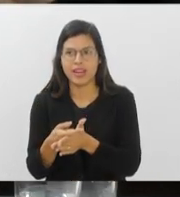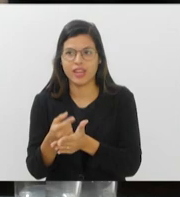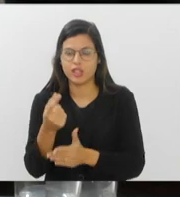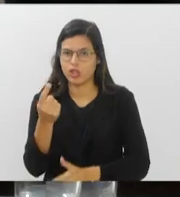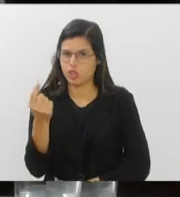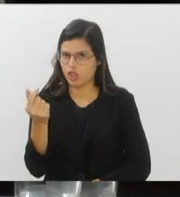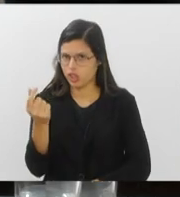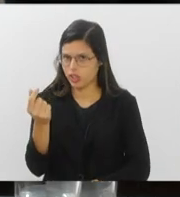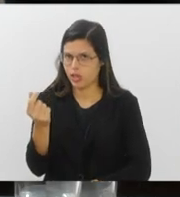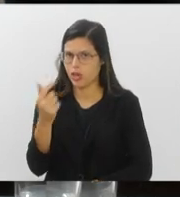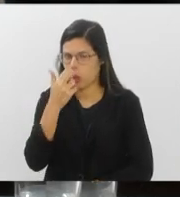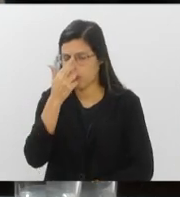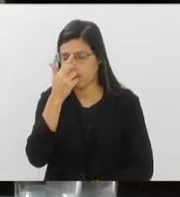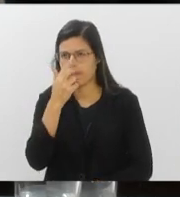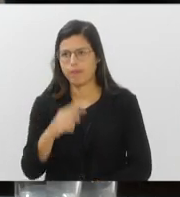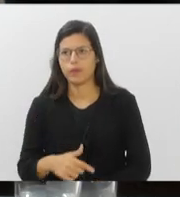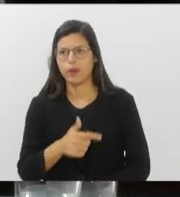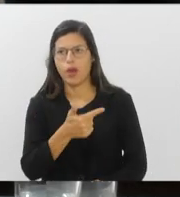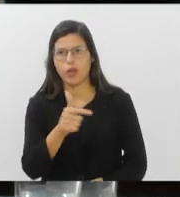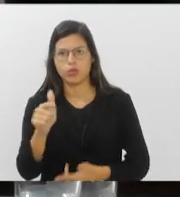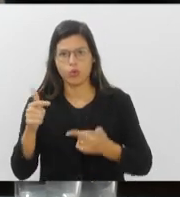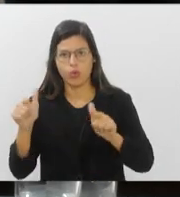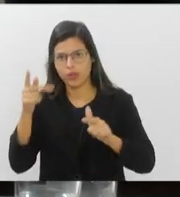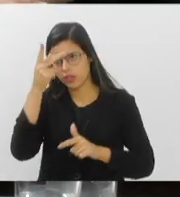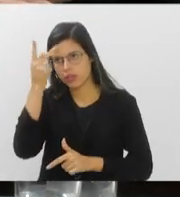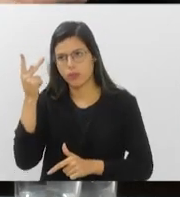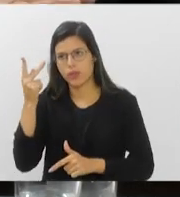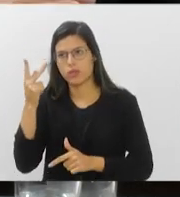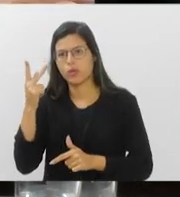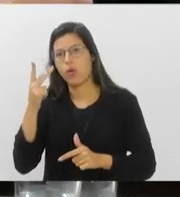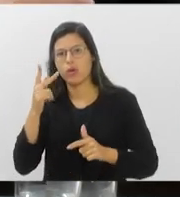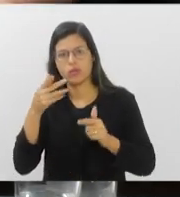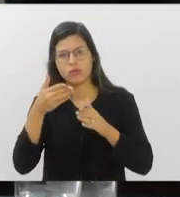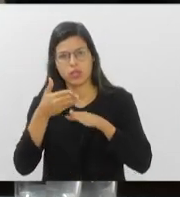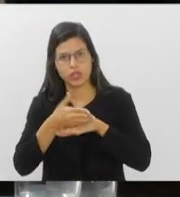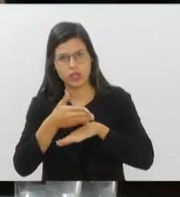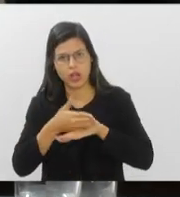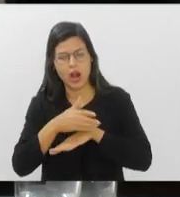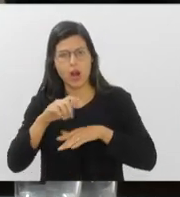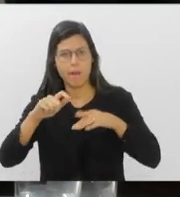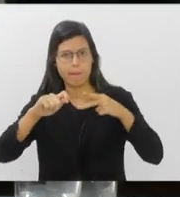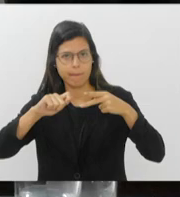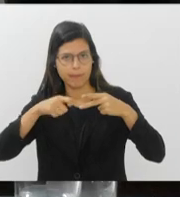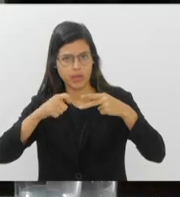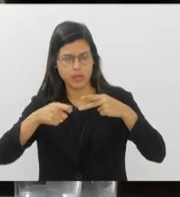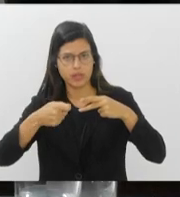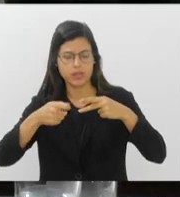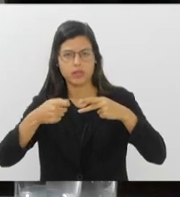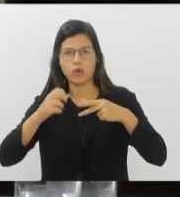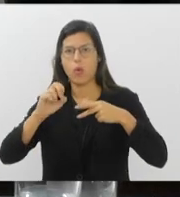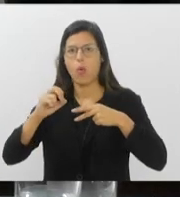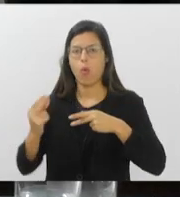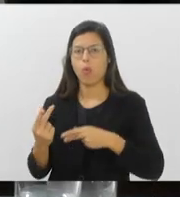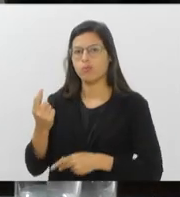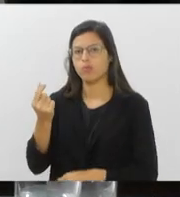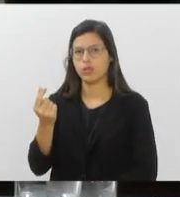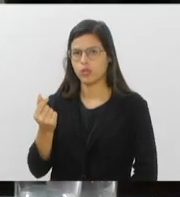dinheiro. E todos os outros que chegaram ou fizeram o Pix ou pagaram em dinheiro. Bom,